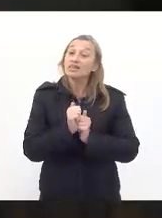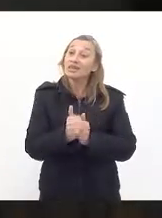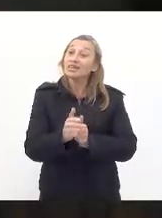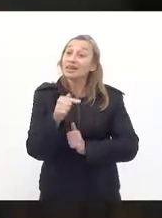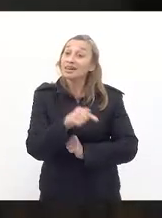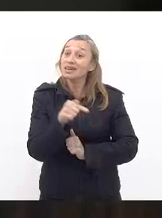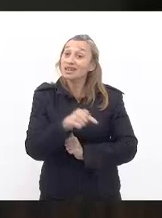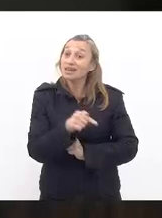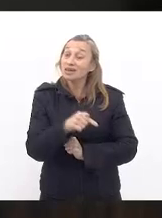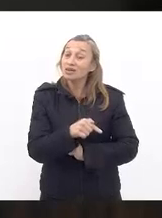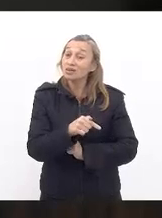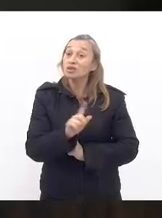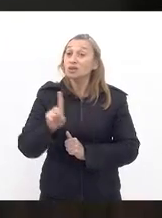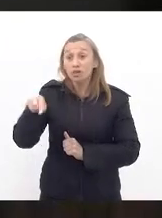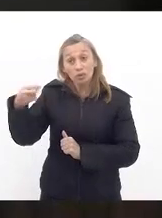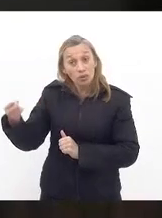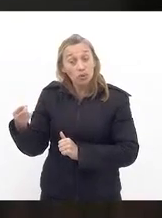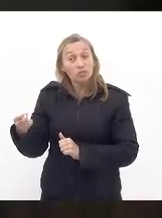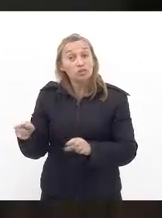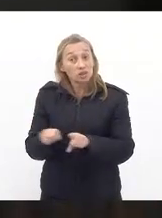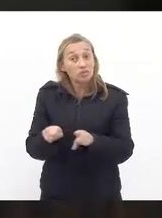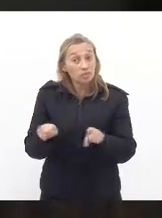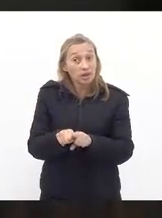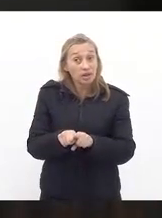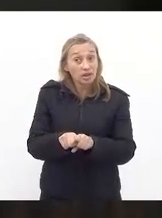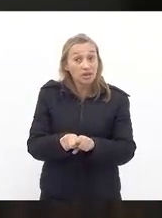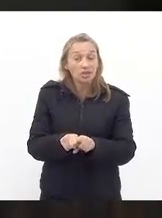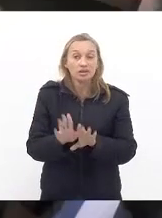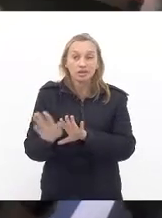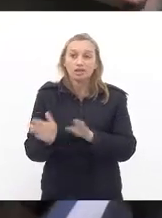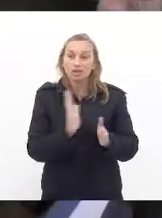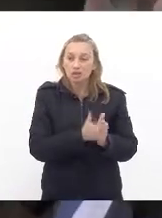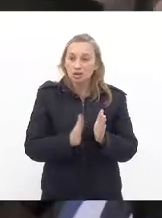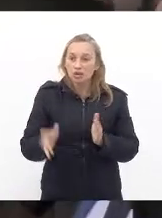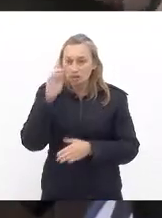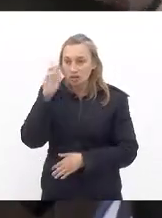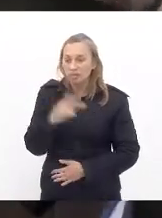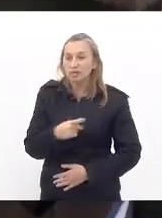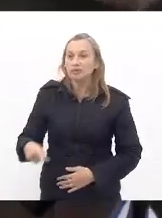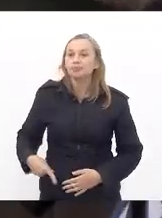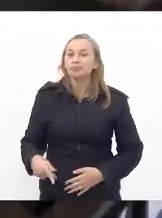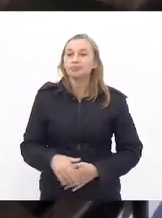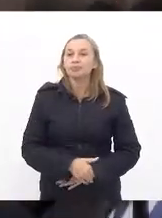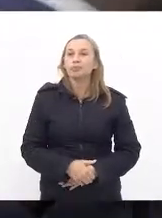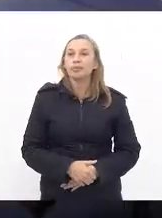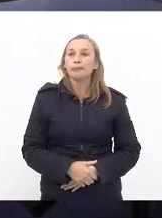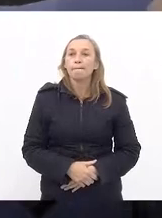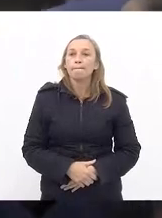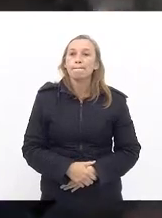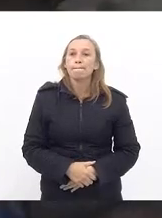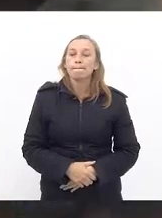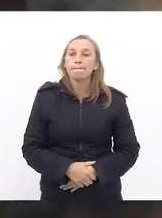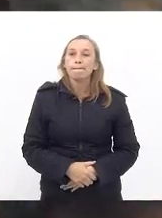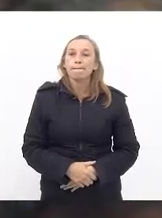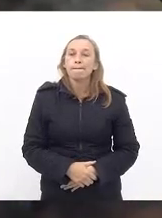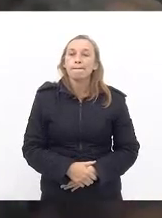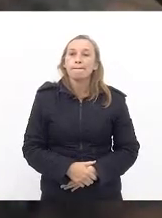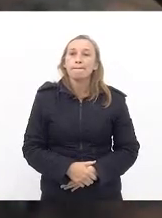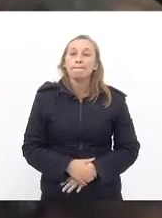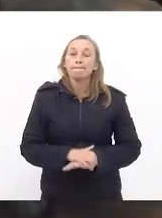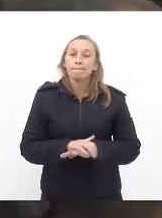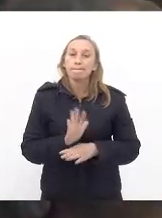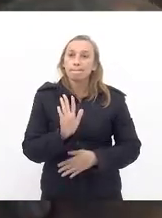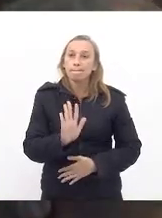aqui são do PT em outros membros presentes Presidente questão de ordem gente questão de ordem Olha só